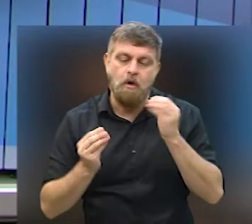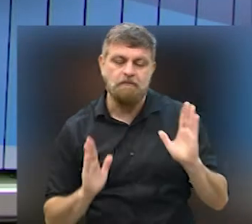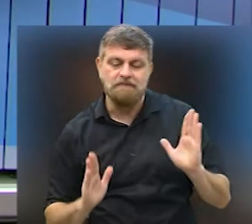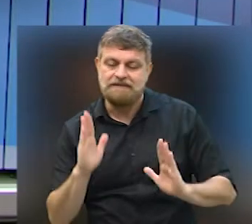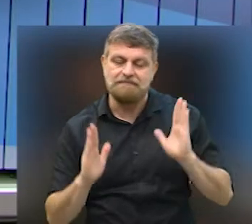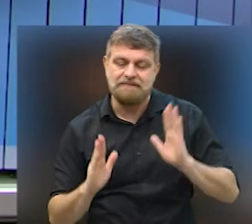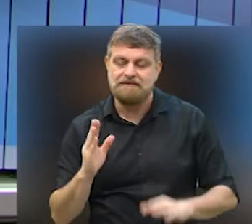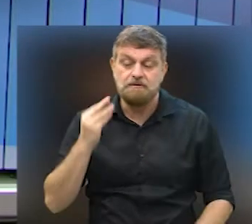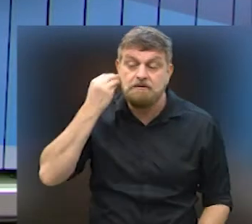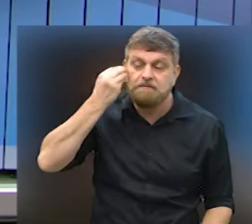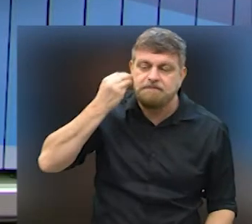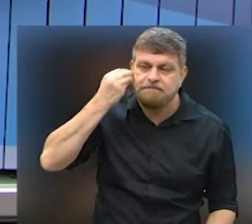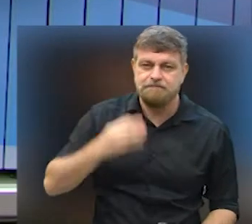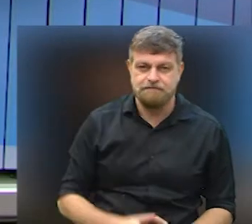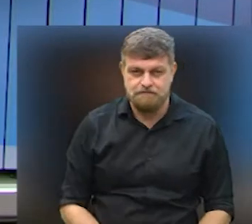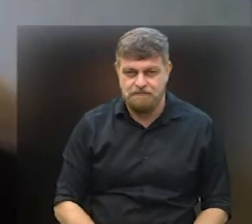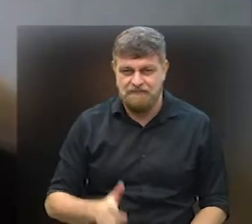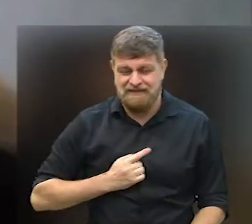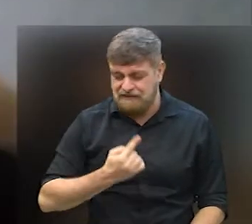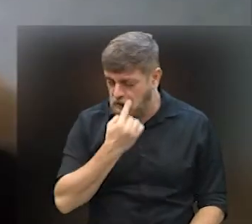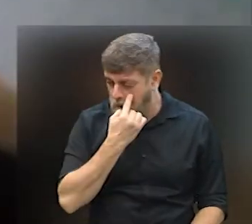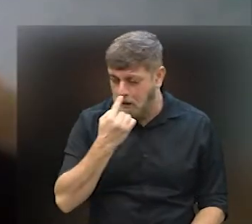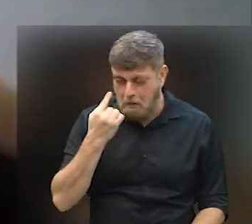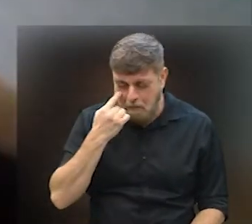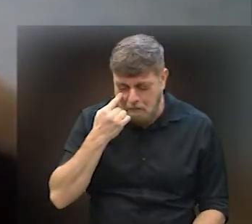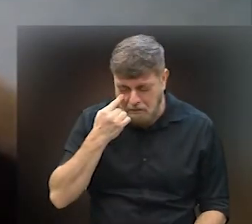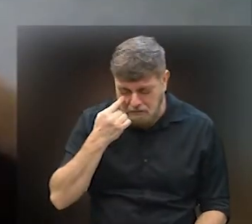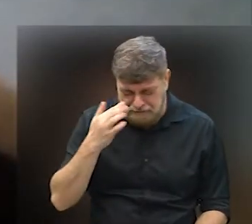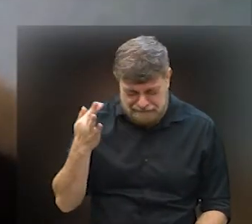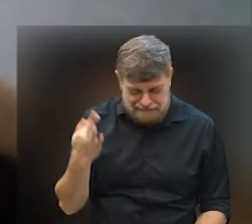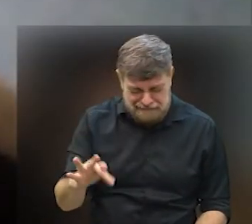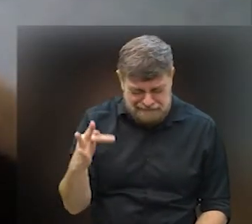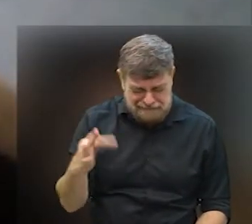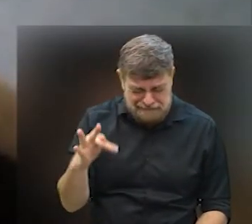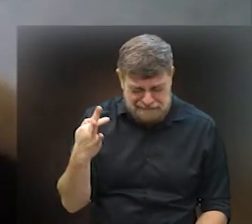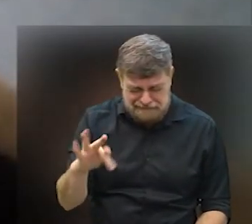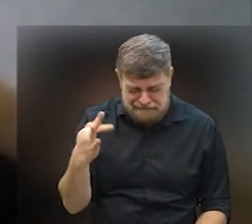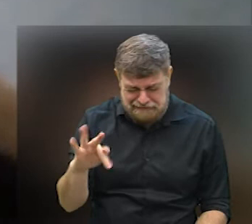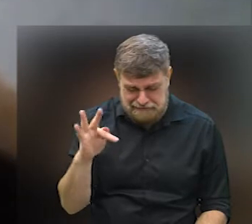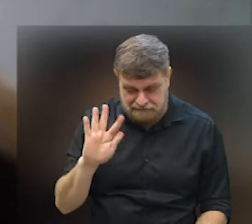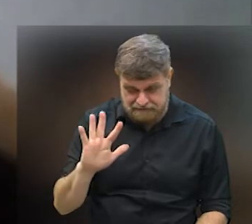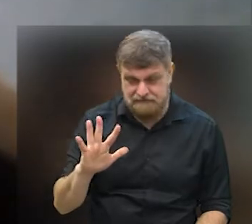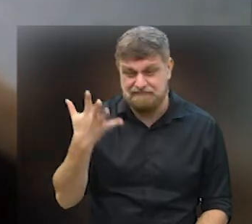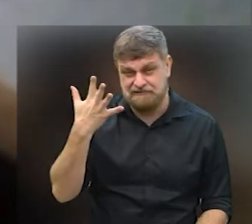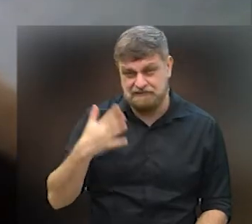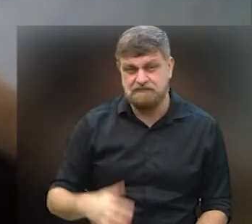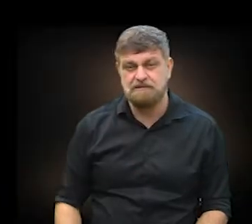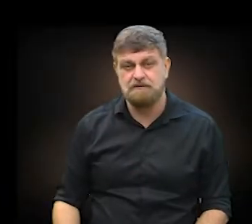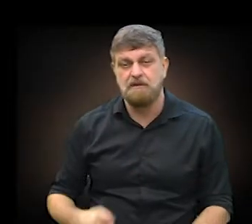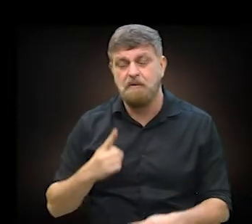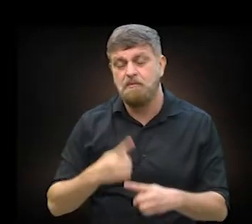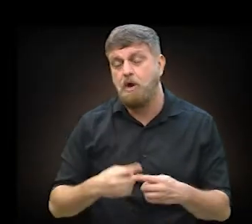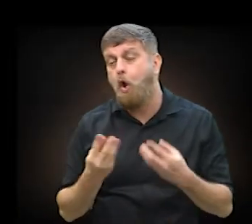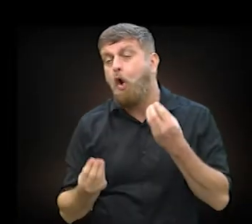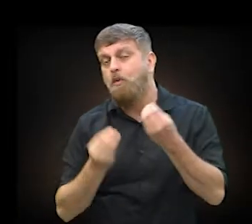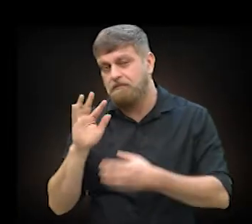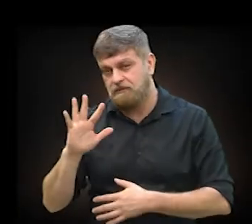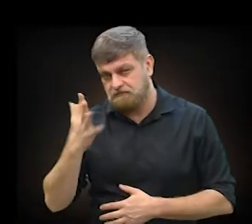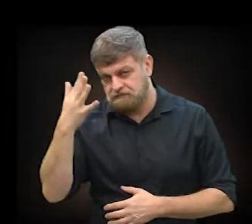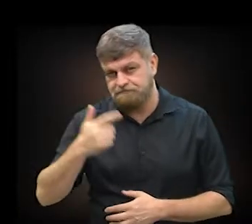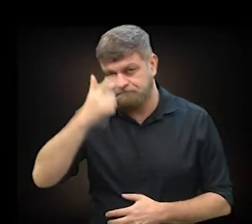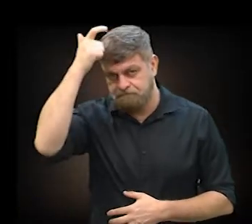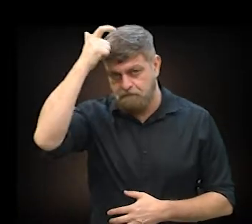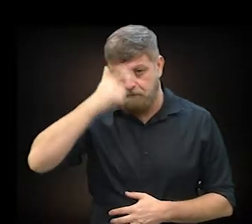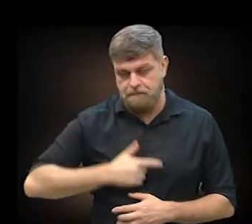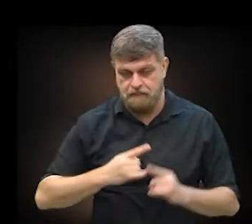período para você, Areta? Poxa, essa queimadura na retina foi muito dolorida mesmo, porque como é que ela aconteceu?